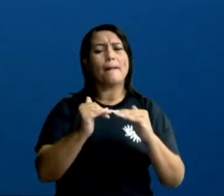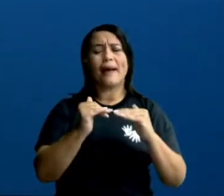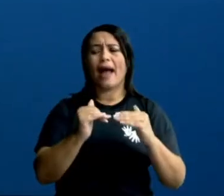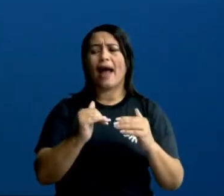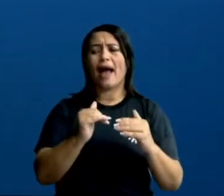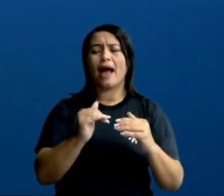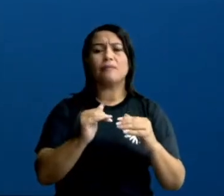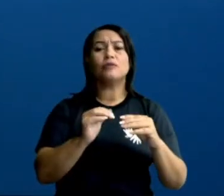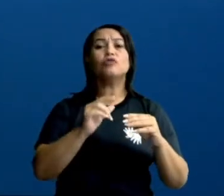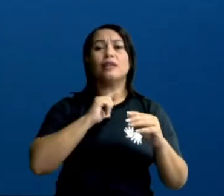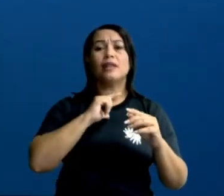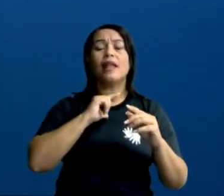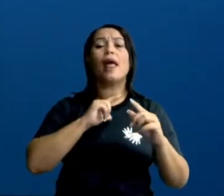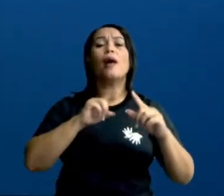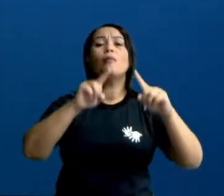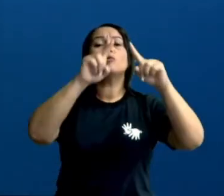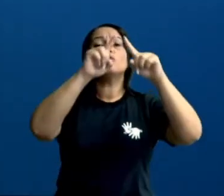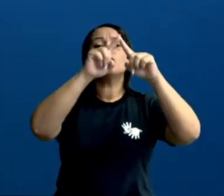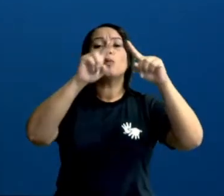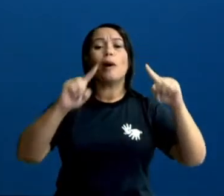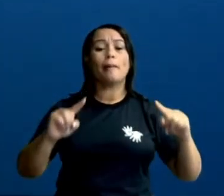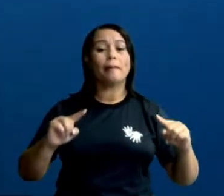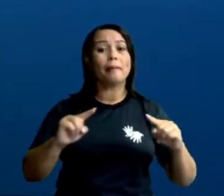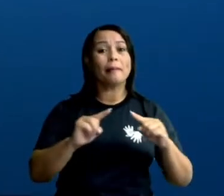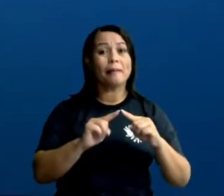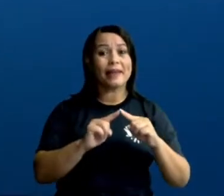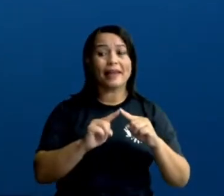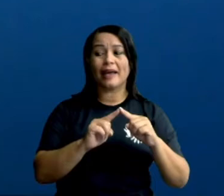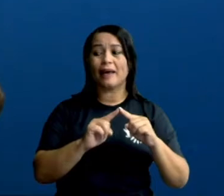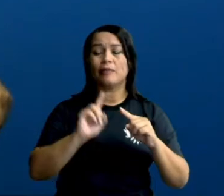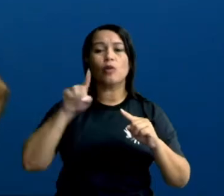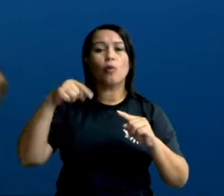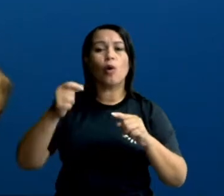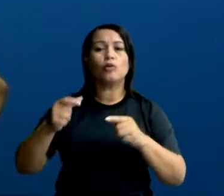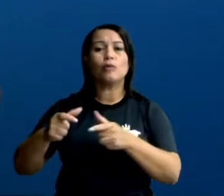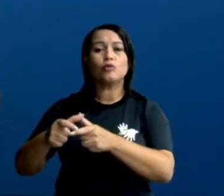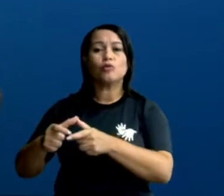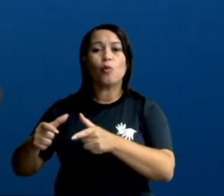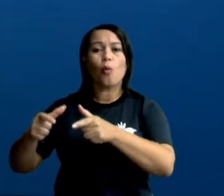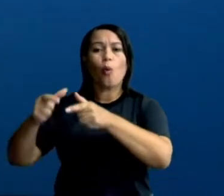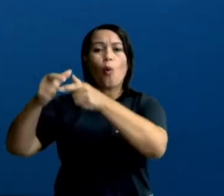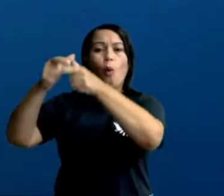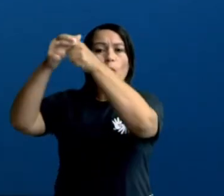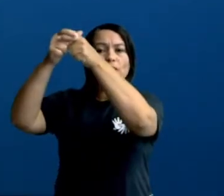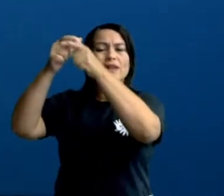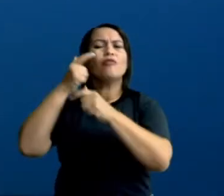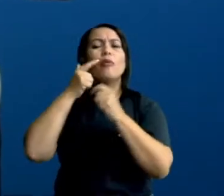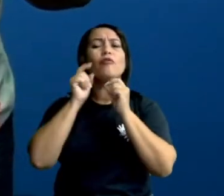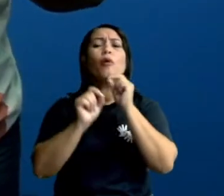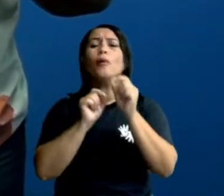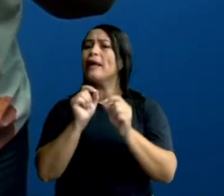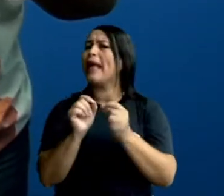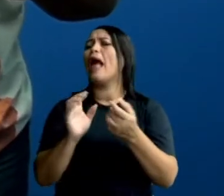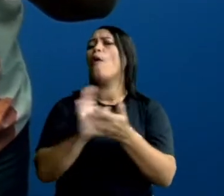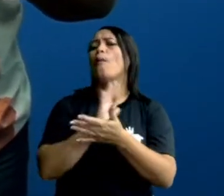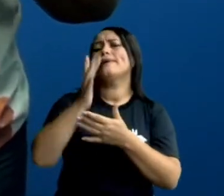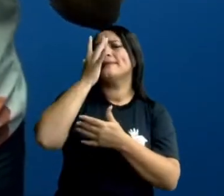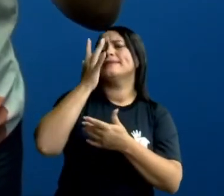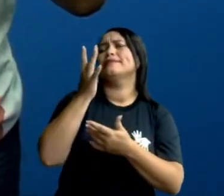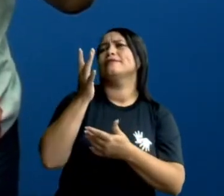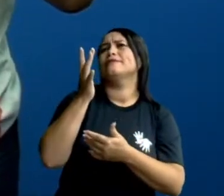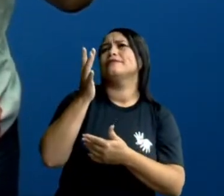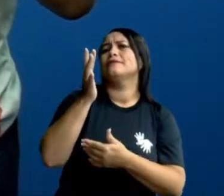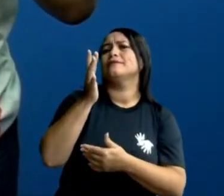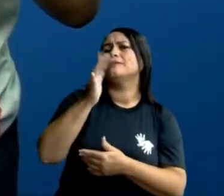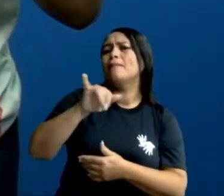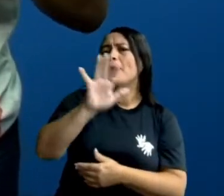uma pirâmide. E por último, um cone, tá certo? Então, muitas dessas figuras,